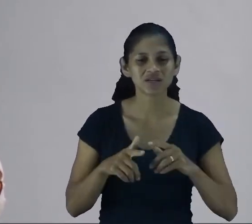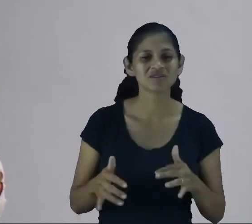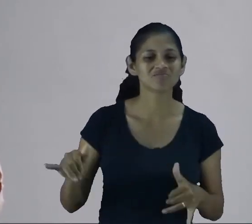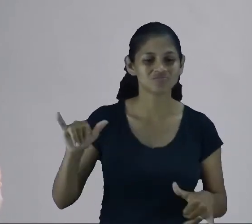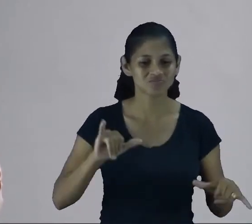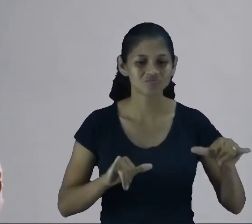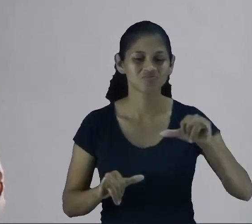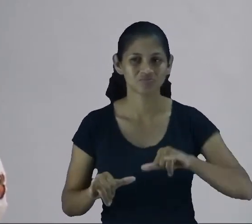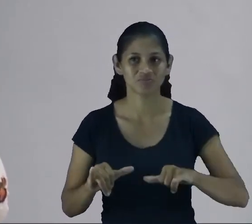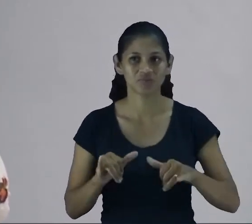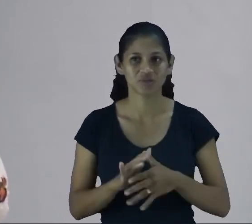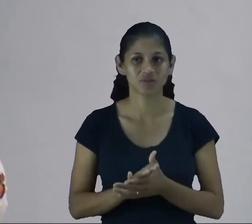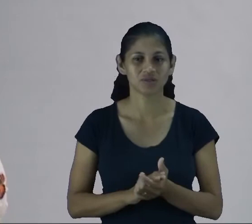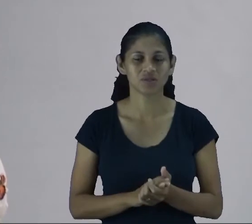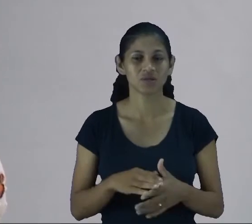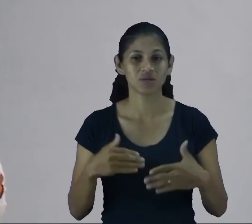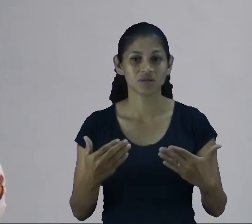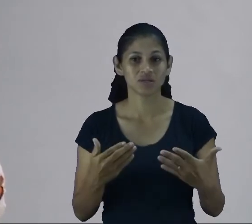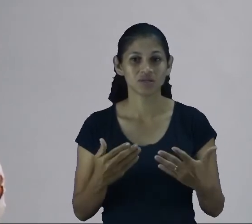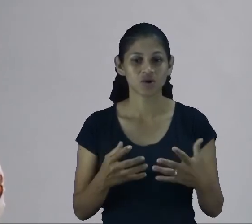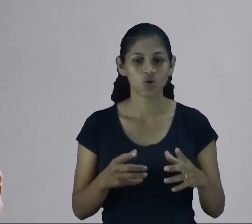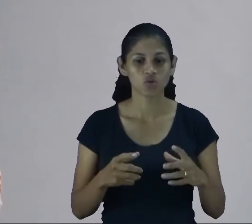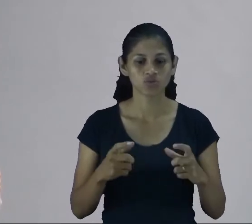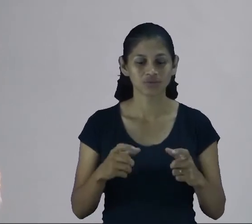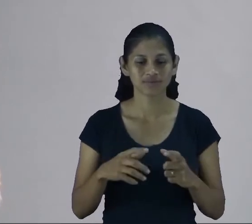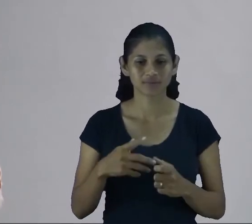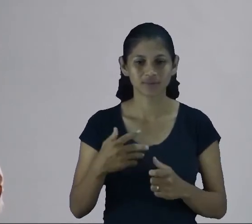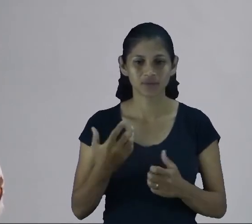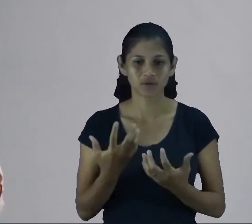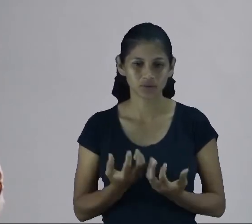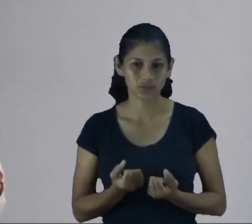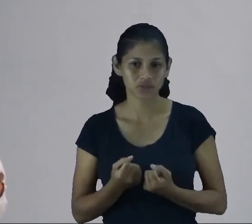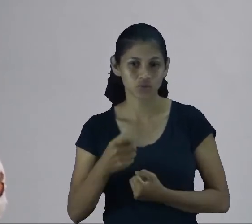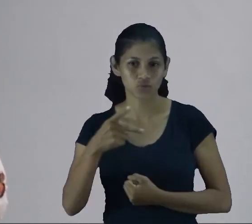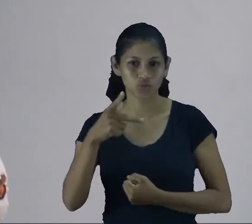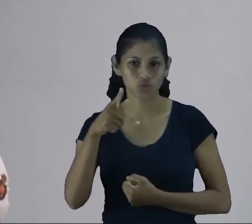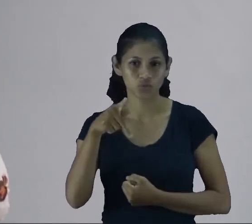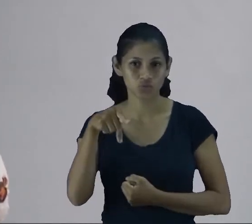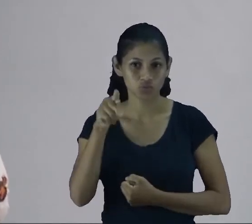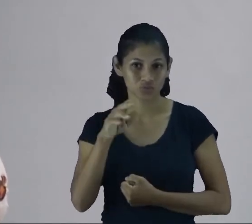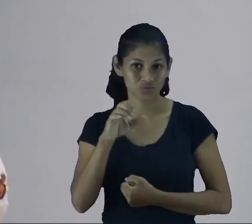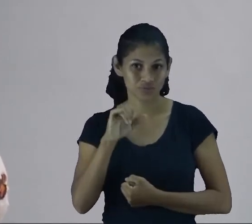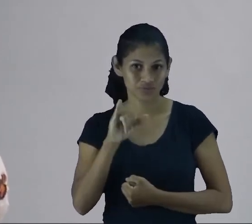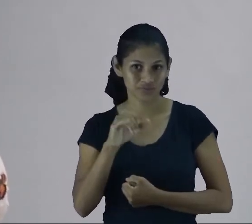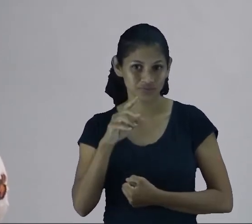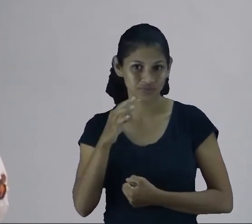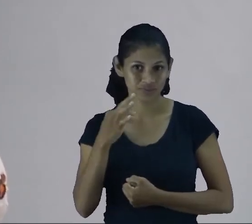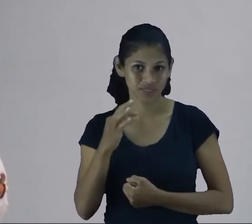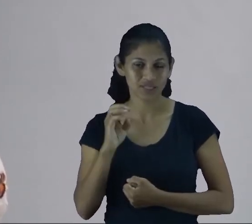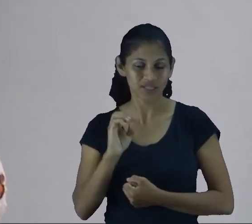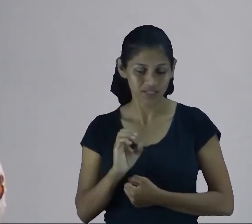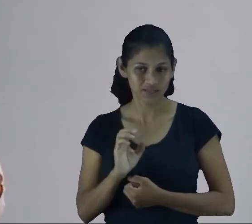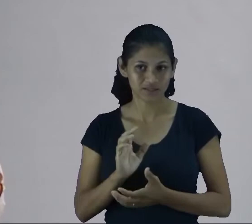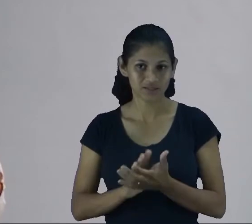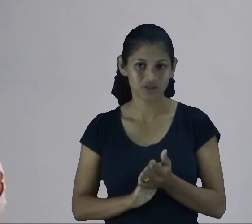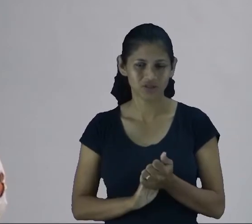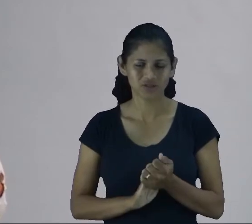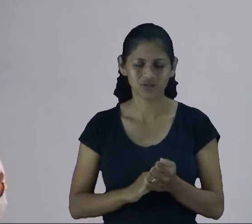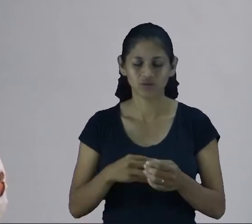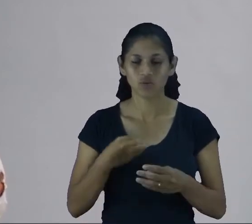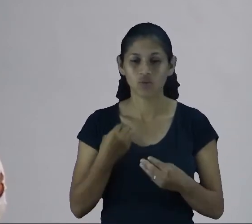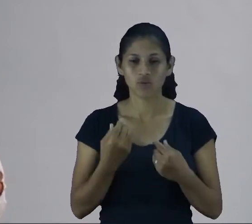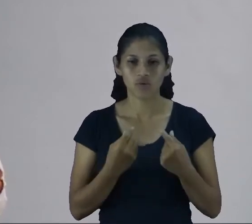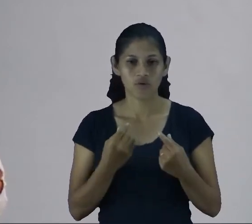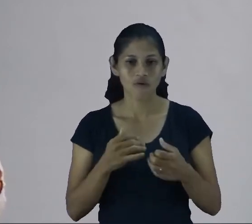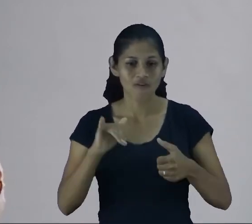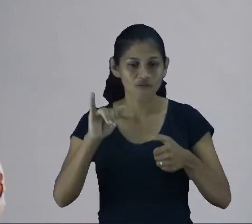pequeno cientista. E nesse kit vinha, né, os reagentes e eu lembro que eu fiz essa reação e eu fiquei